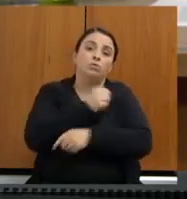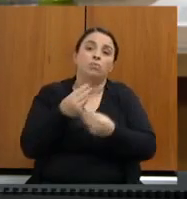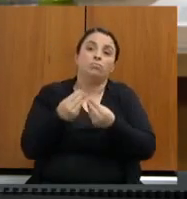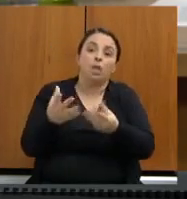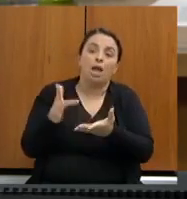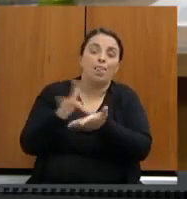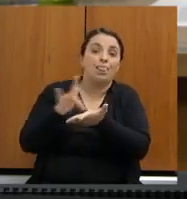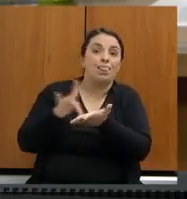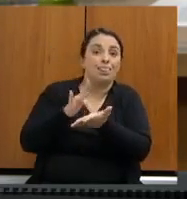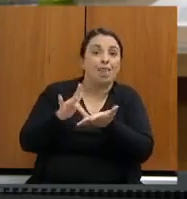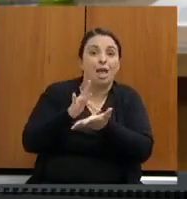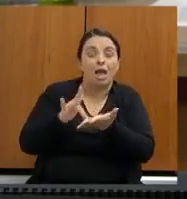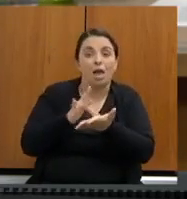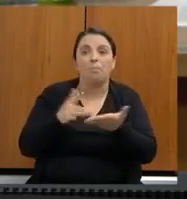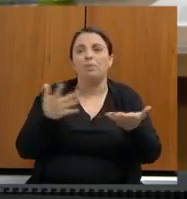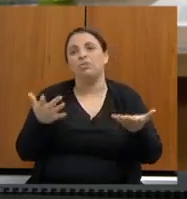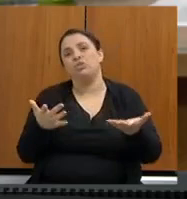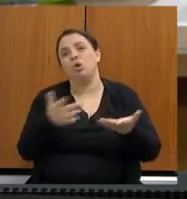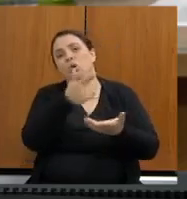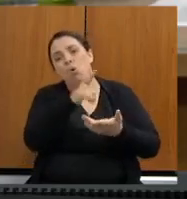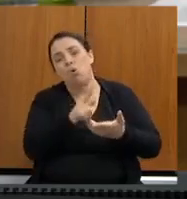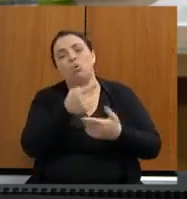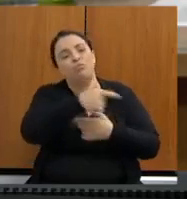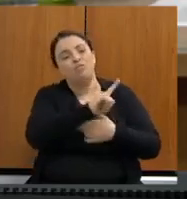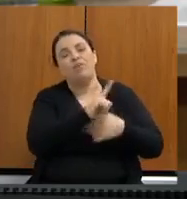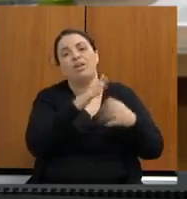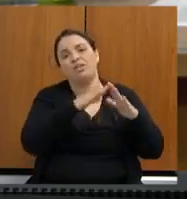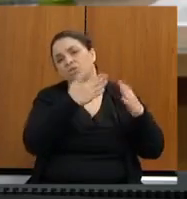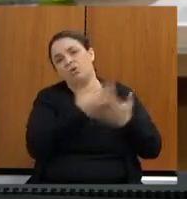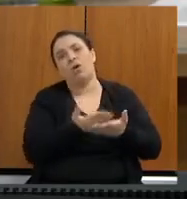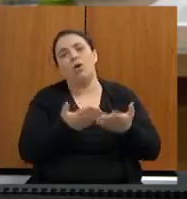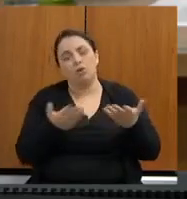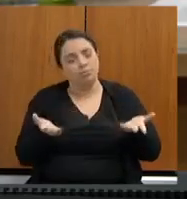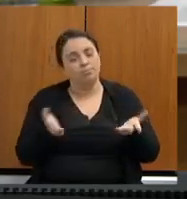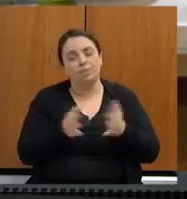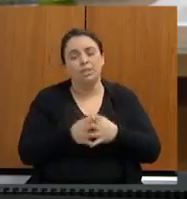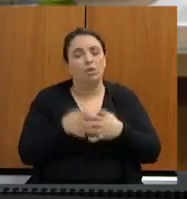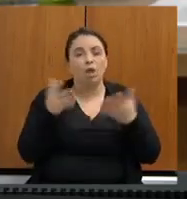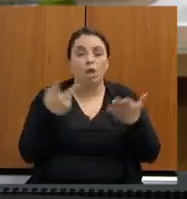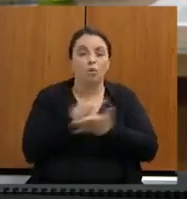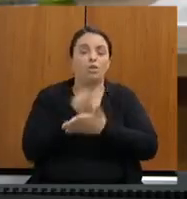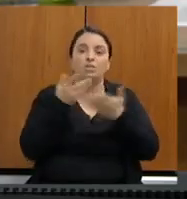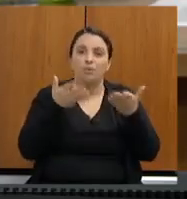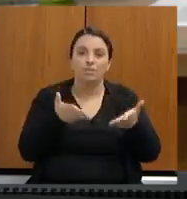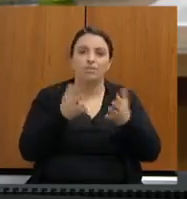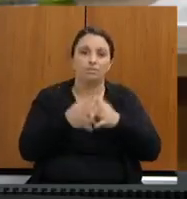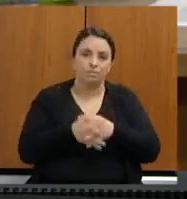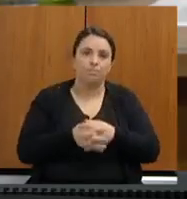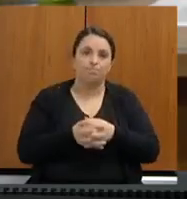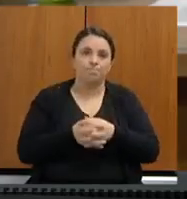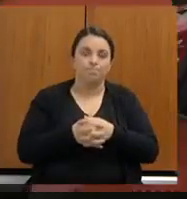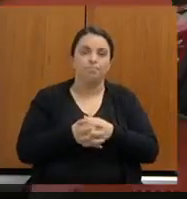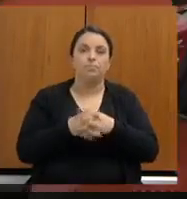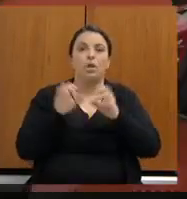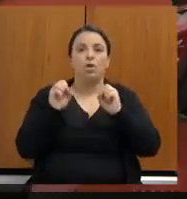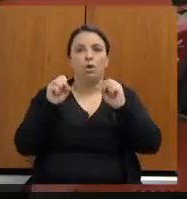ou ele tá indo uma minoria está em nossas escolas Oi ok